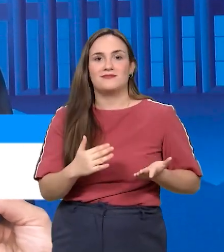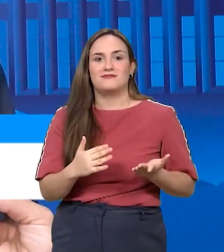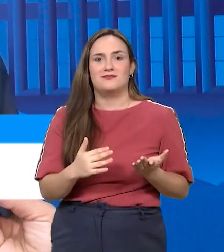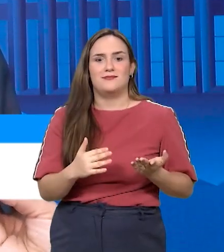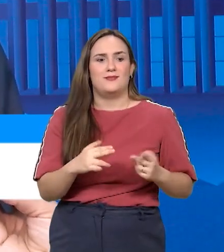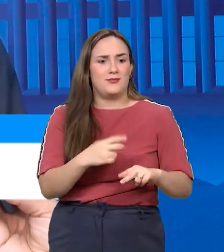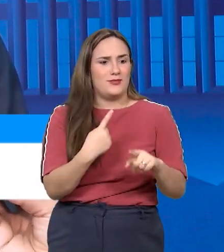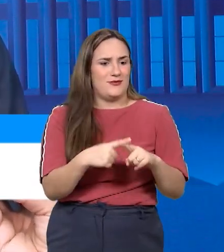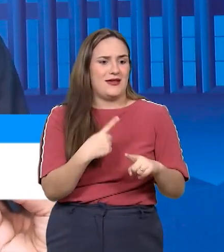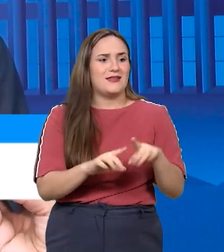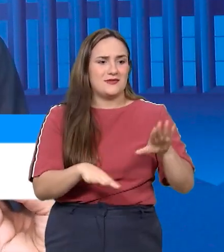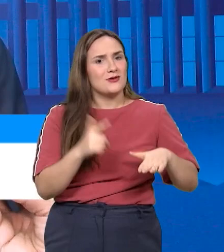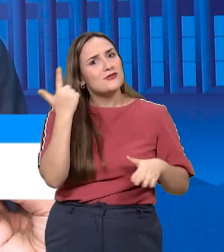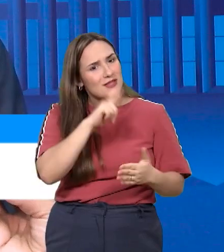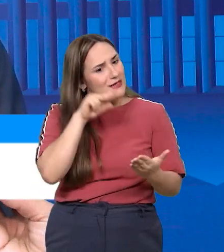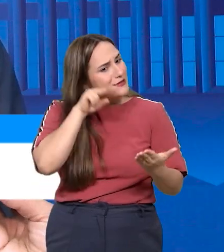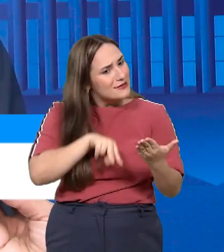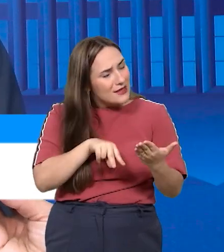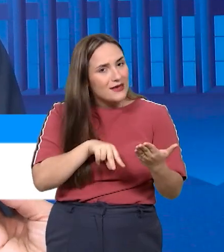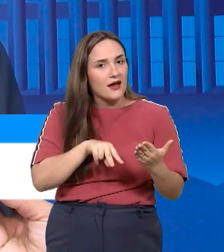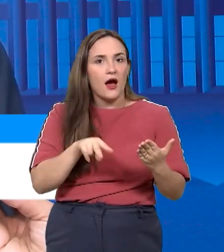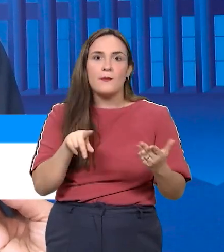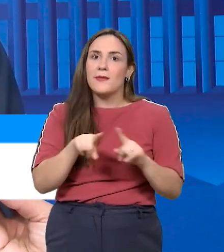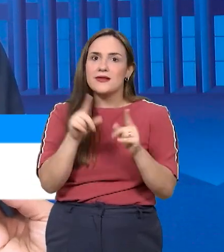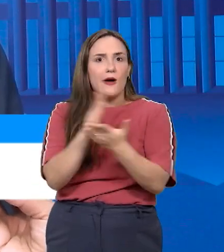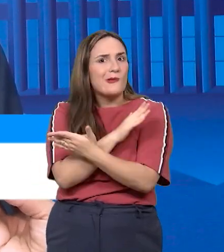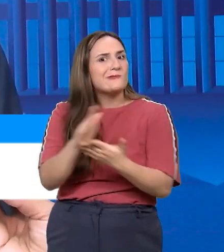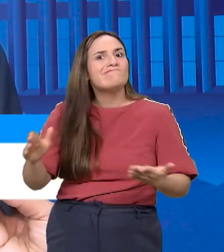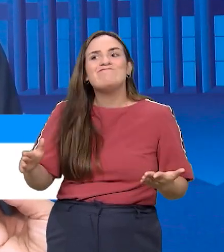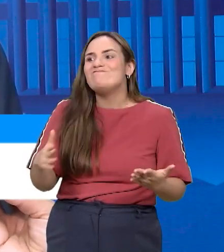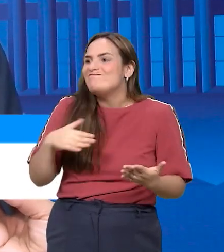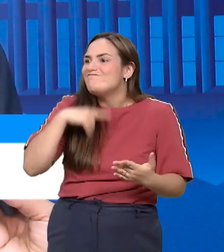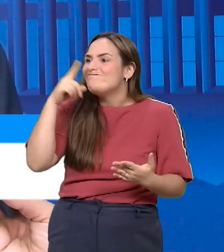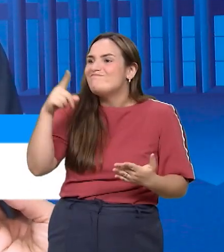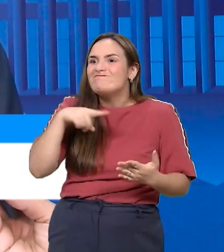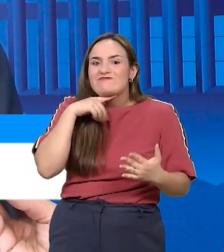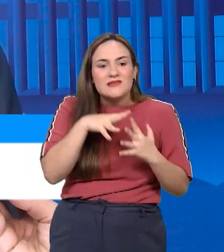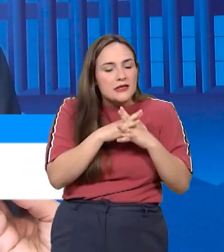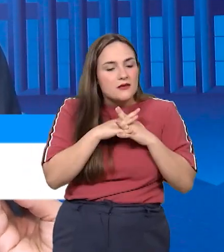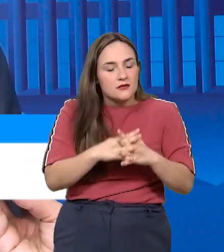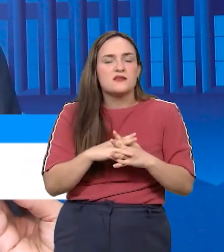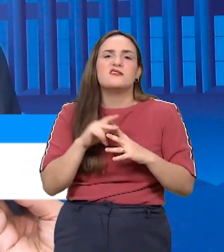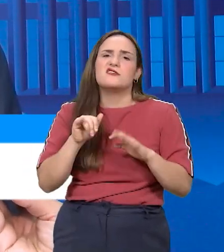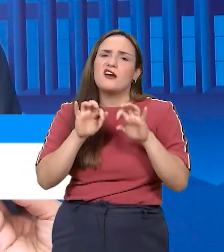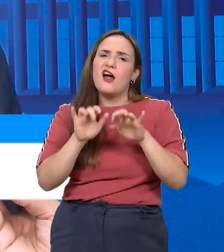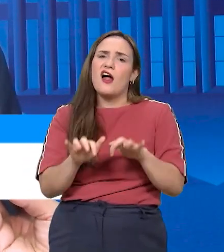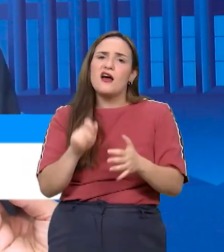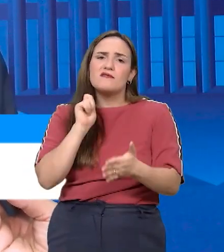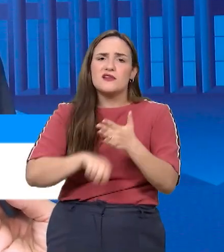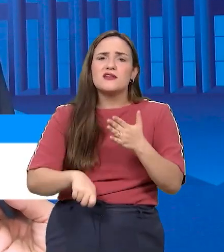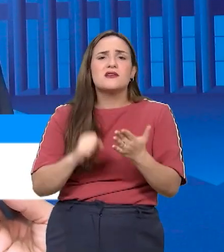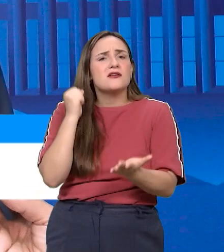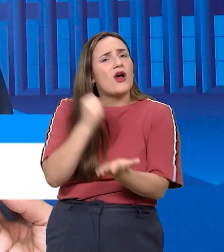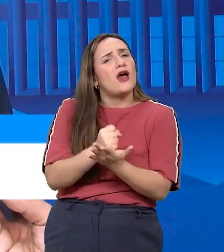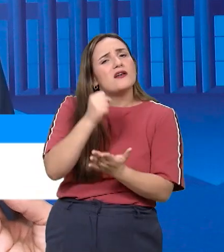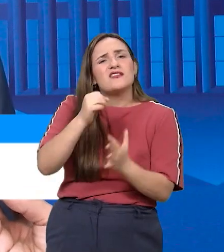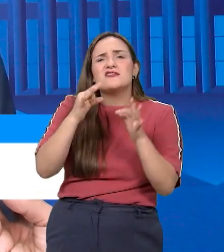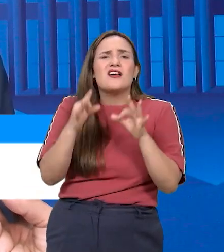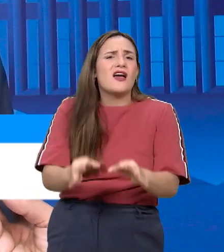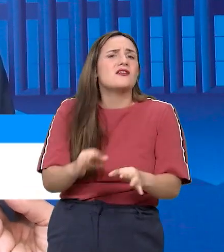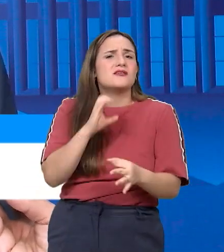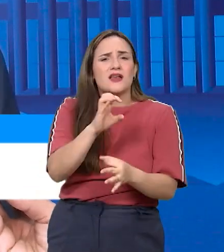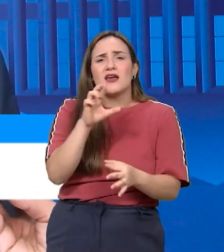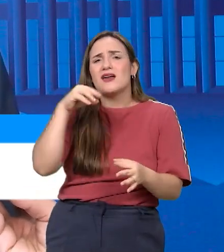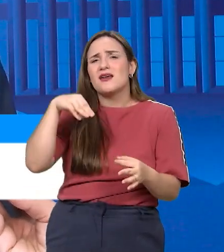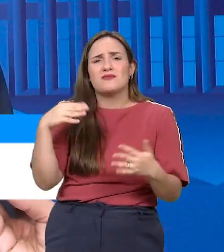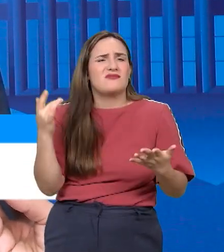vê, uma coisa diferenciada, já, né? Mas mesmo assim não entendem. Então a gente quer que se vier digitado e assinado